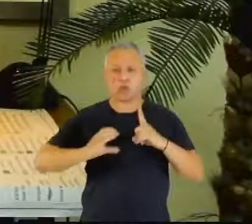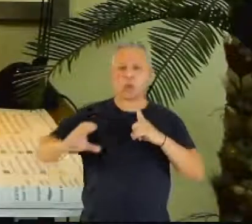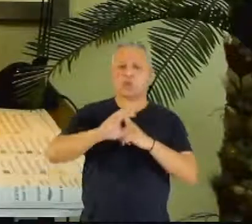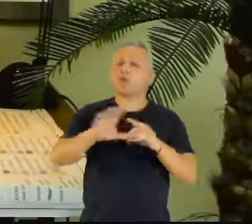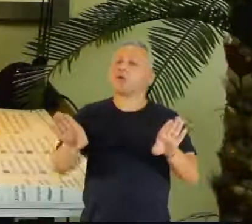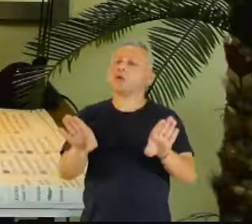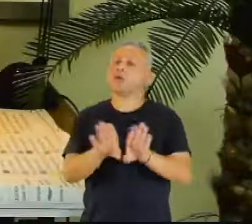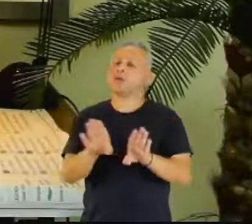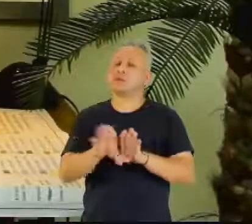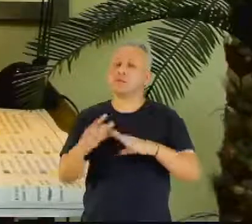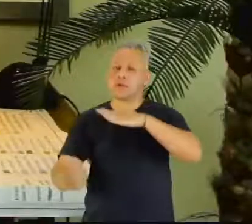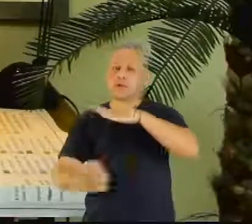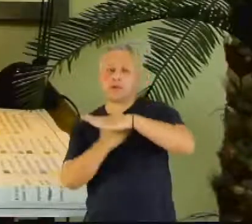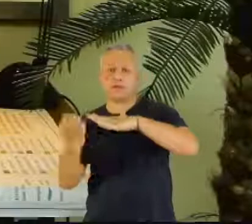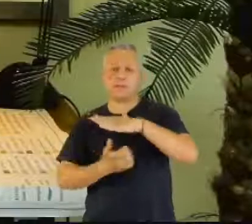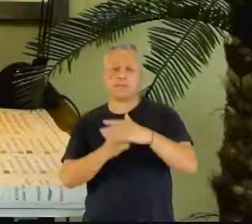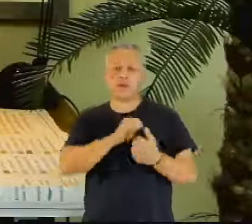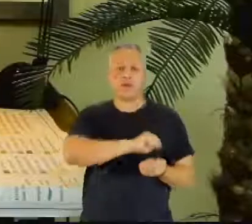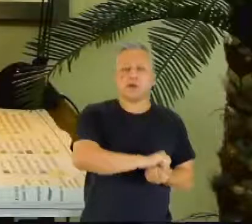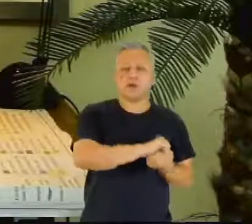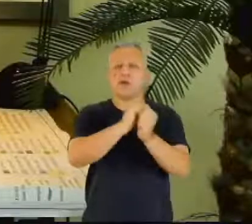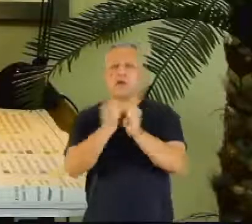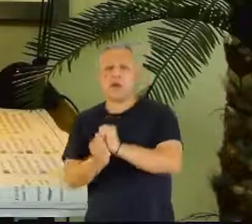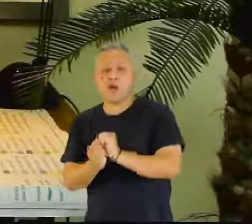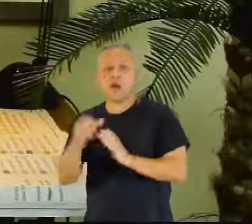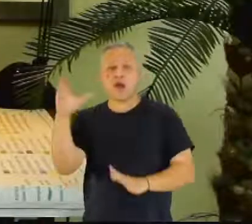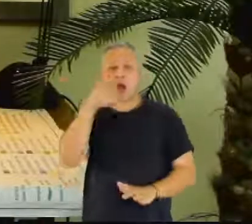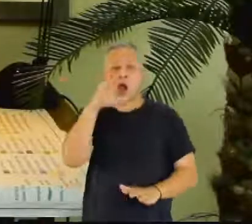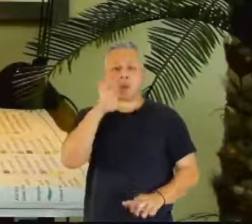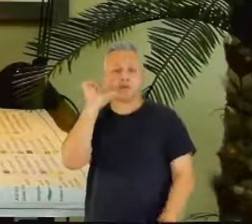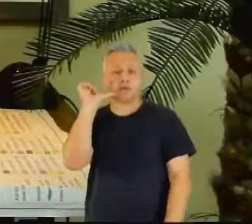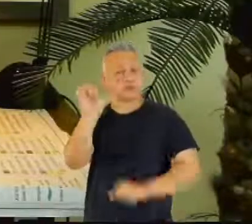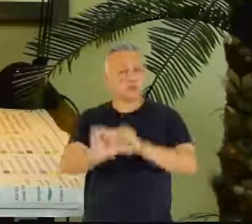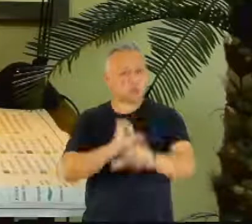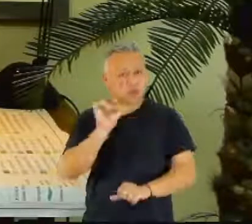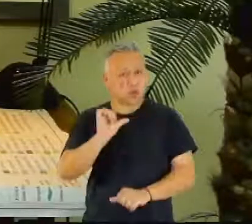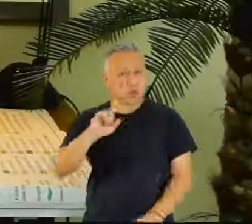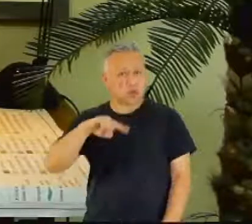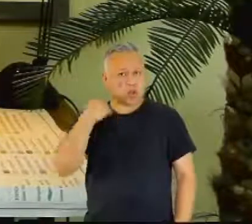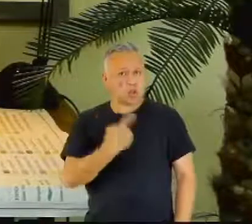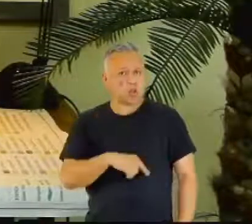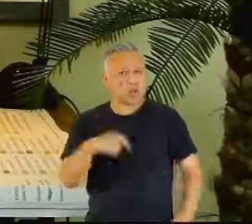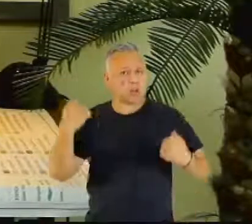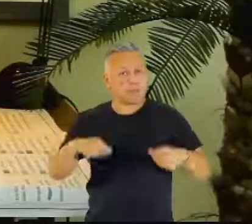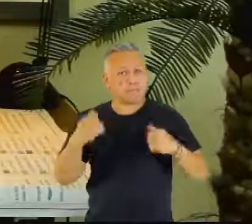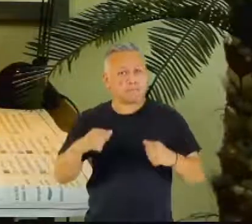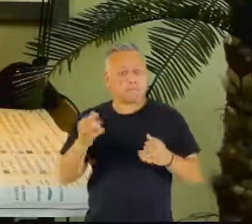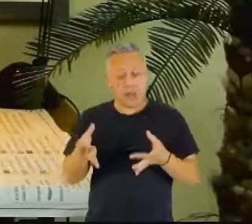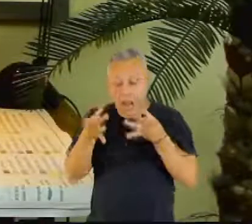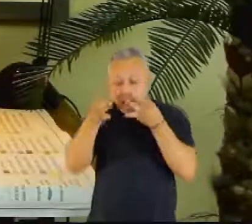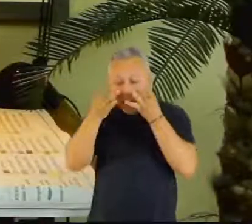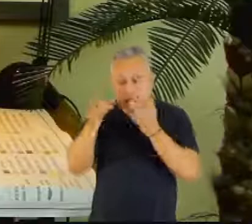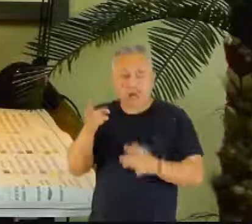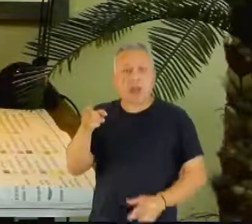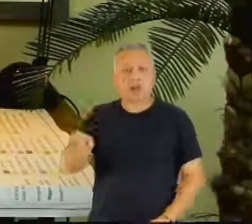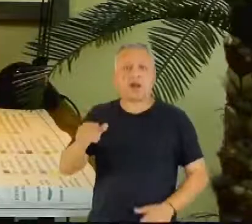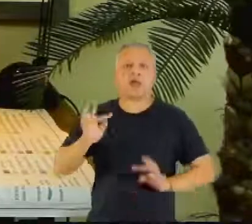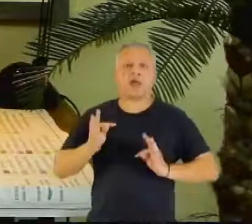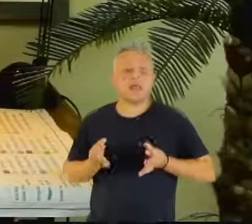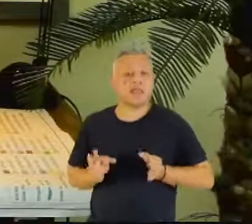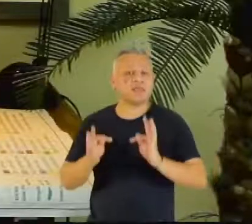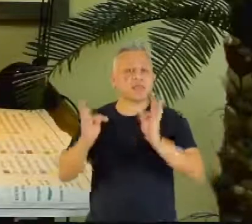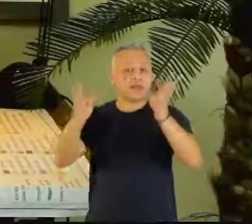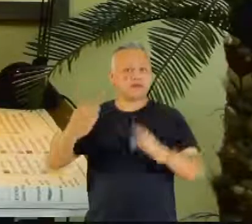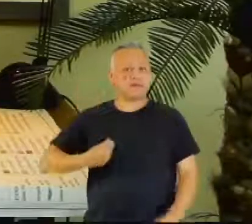meio empresarial a se adequar na rapidez dessas mudanças. Precisamos dar uma atenção ao ecossistema